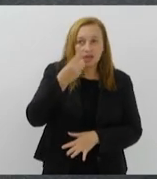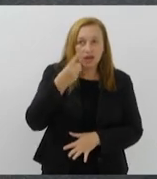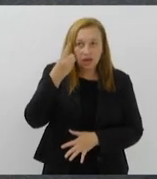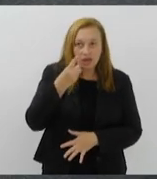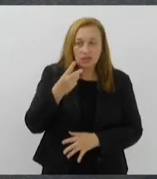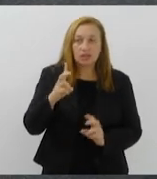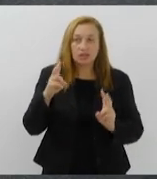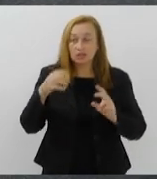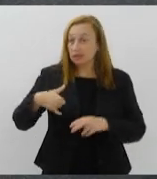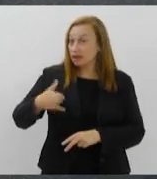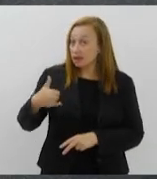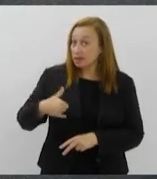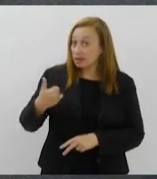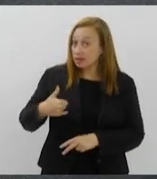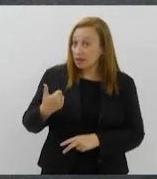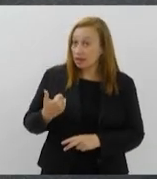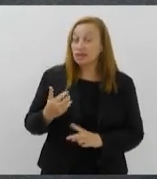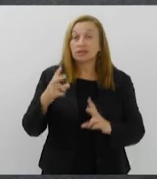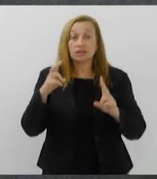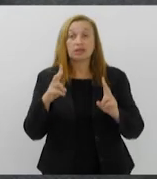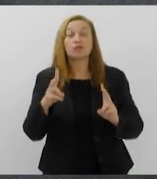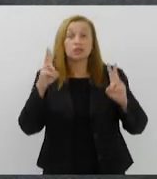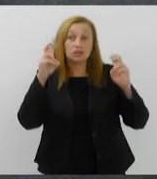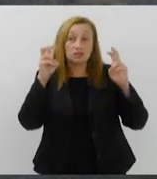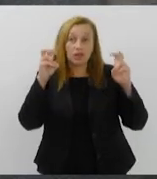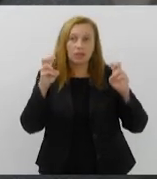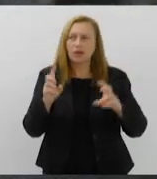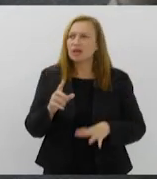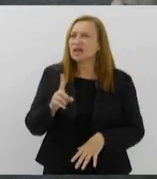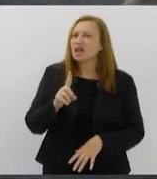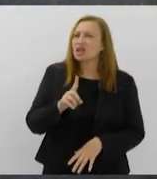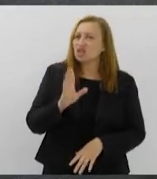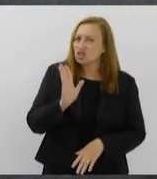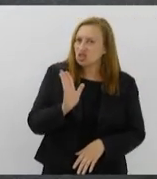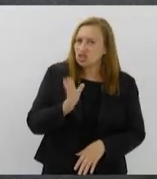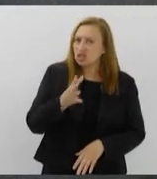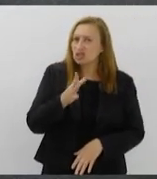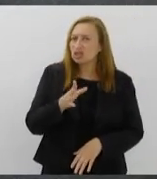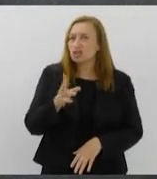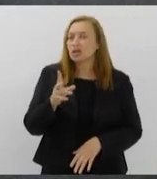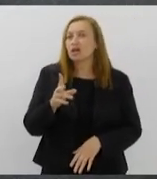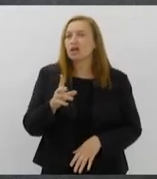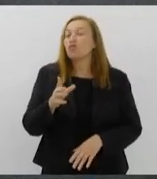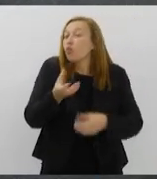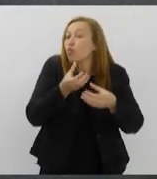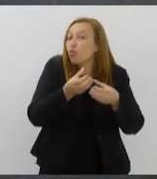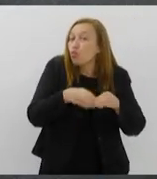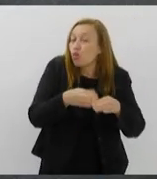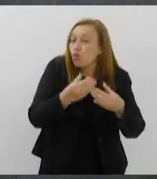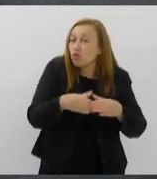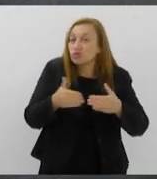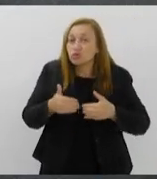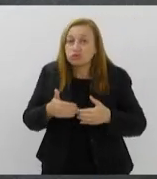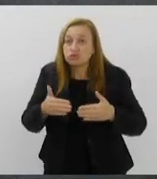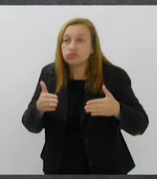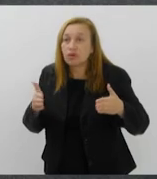questão da idade. Para quem não se lembra, esse concurso foi um concurso que foi